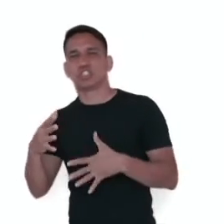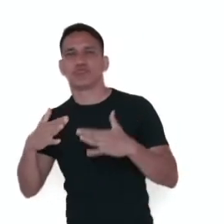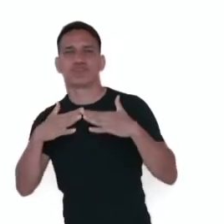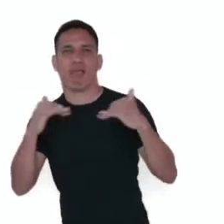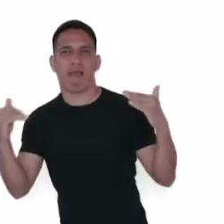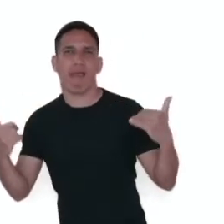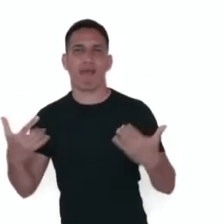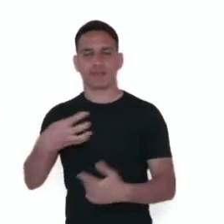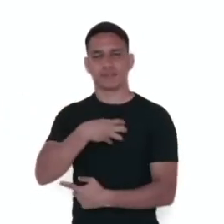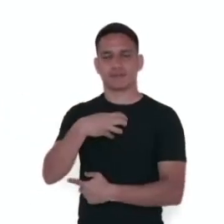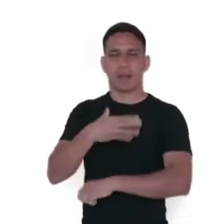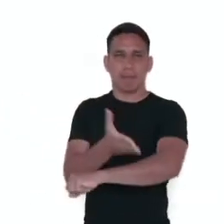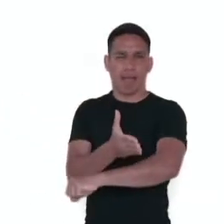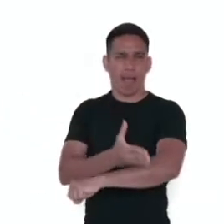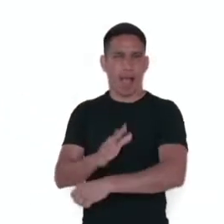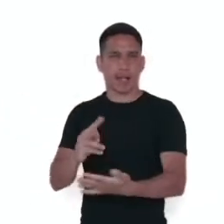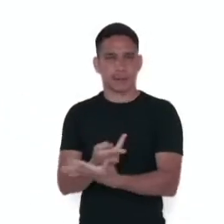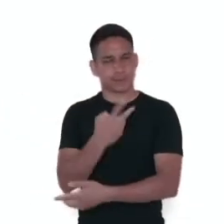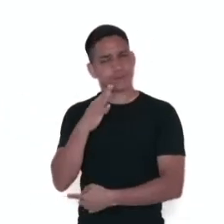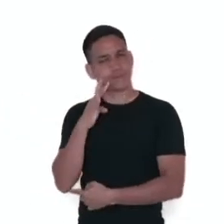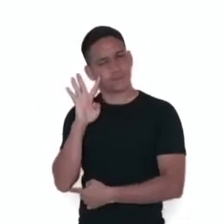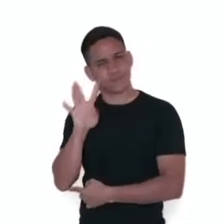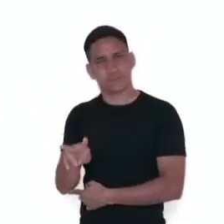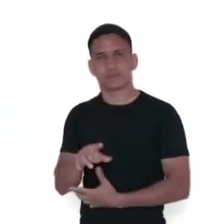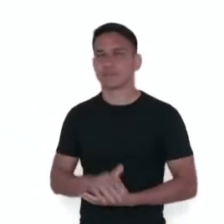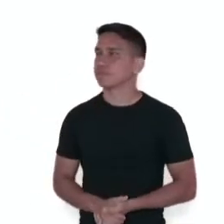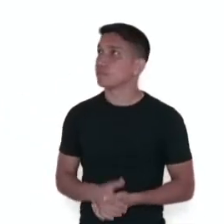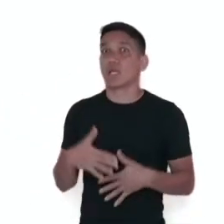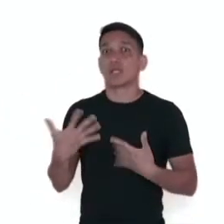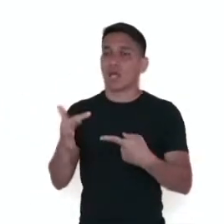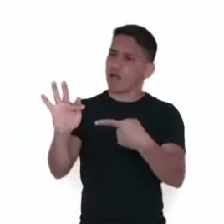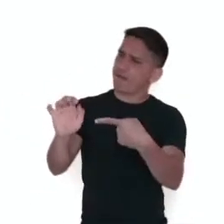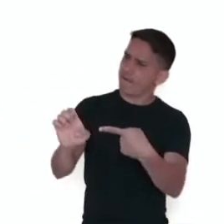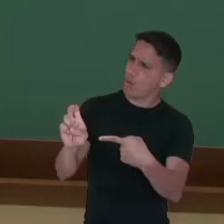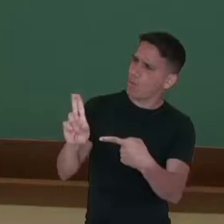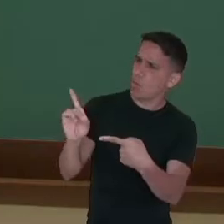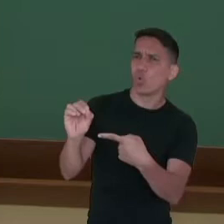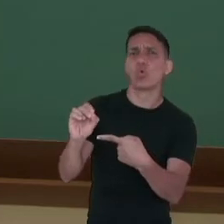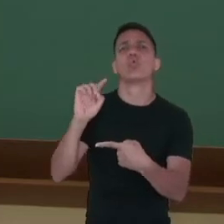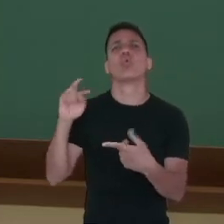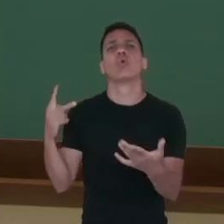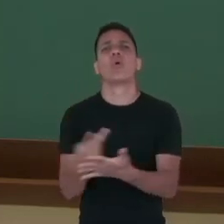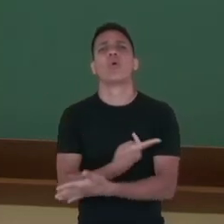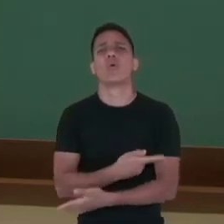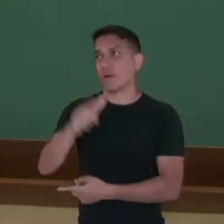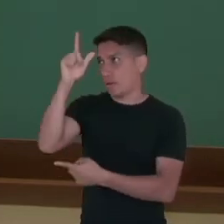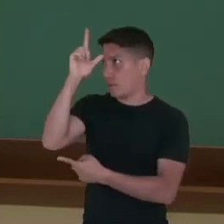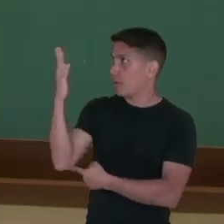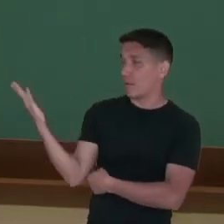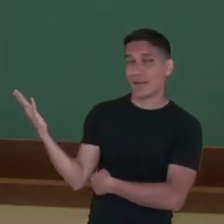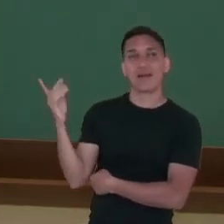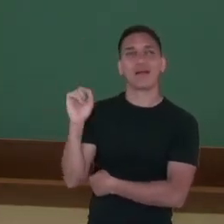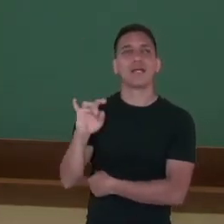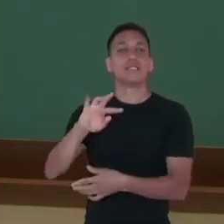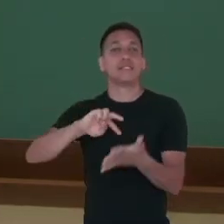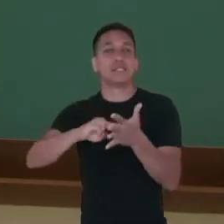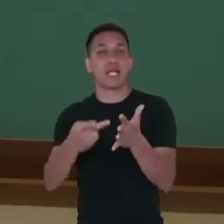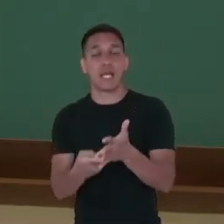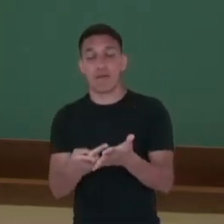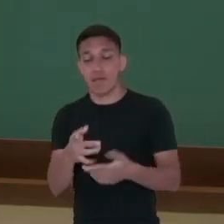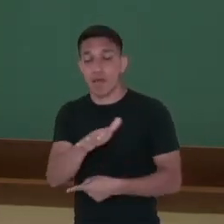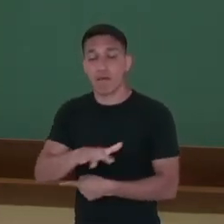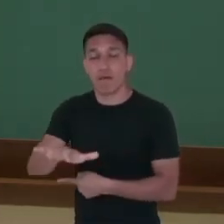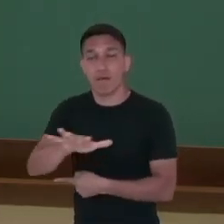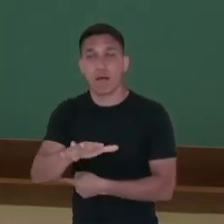conhecemos. Bom, e o feudo, né, uma palavra derivada do germânico vie, que significa bem de importância.